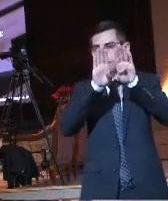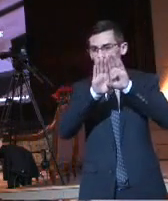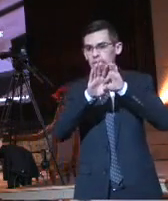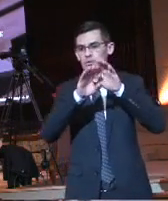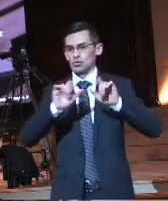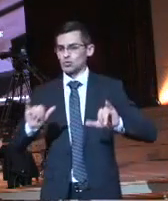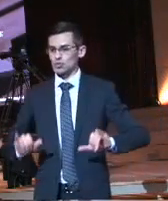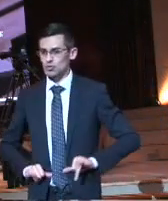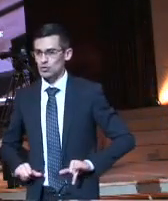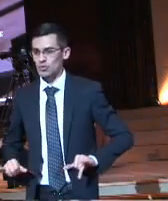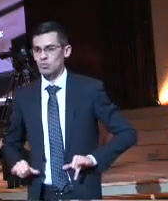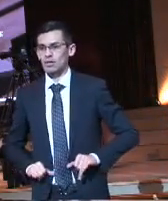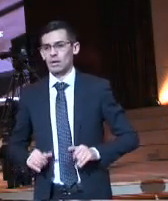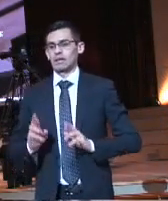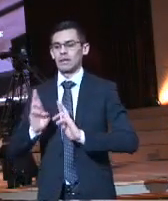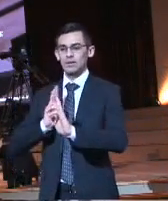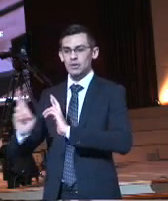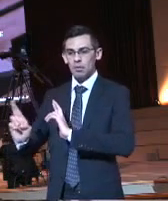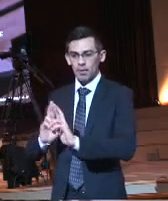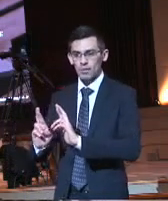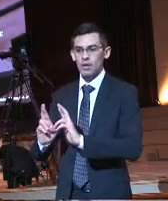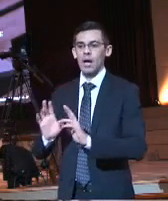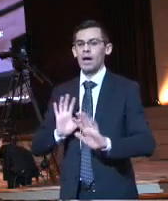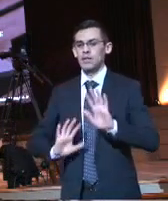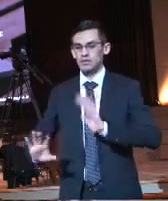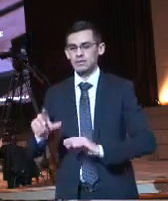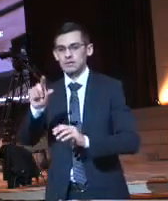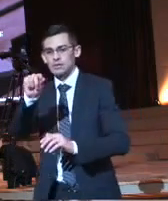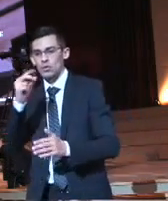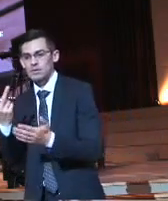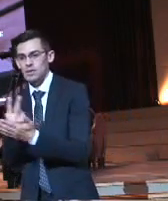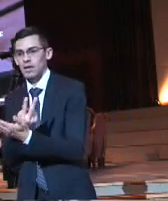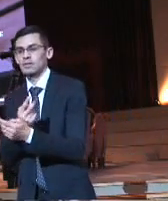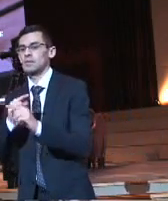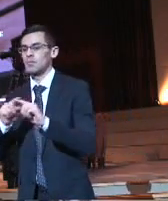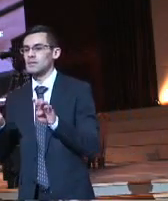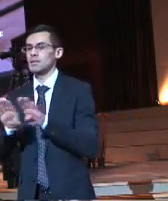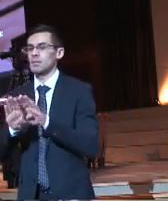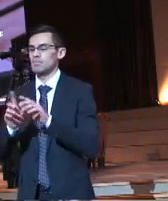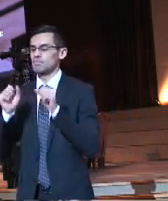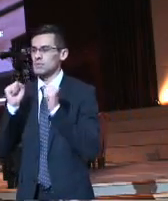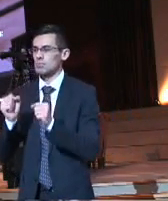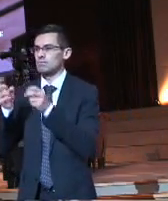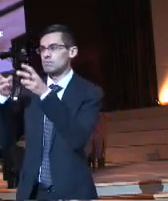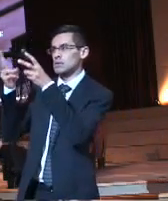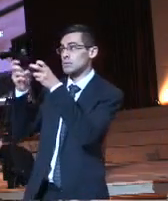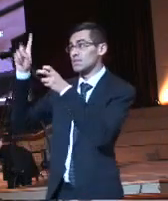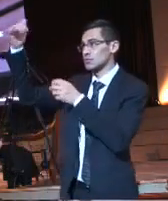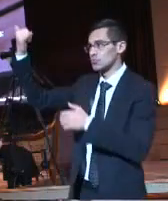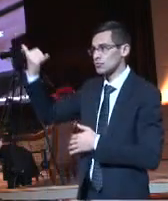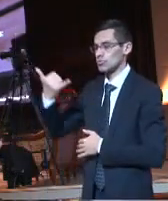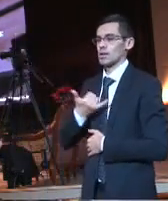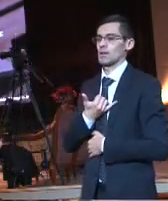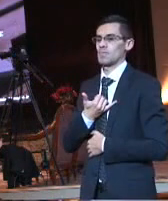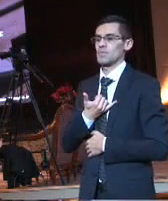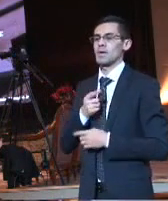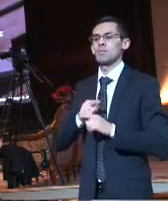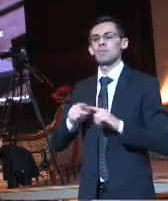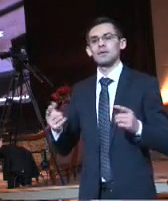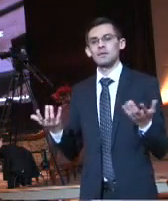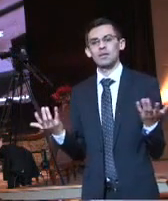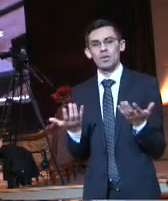E a gente tem que olhar em várias dimensões diferentes para ouvir a voz de Deus. Eu queria nessa manhã